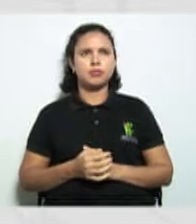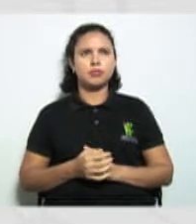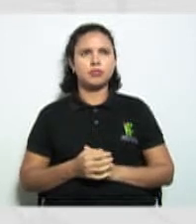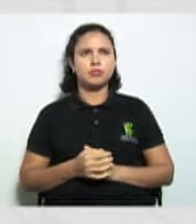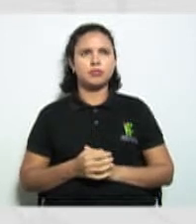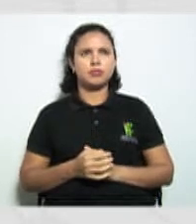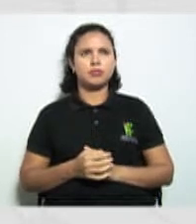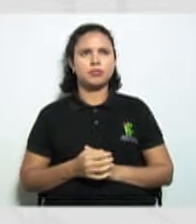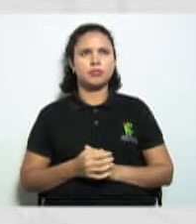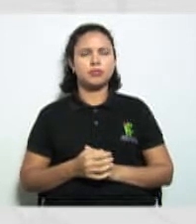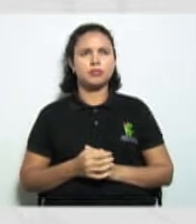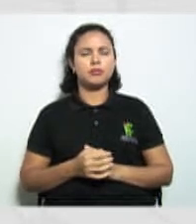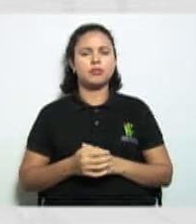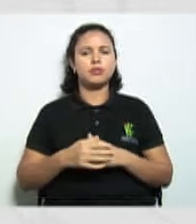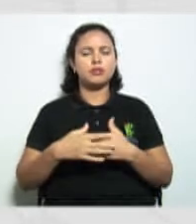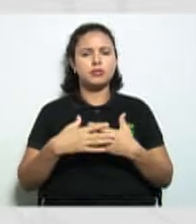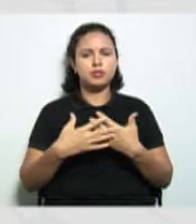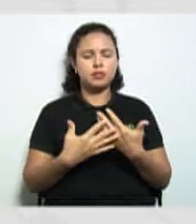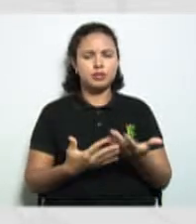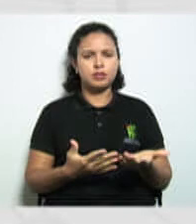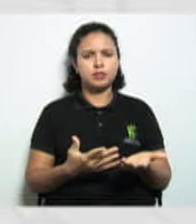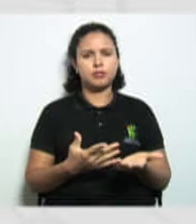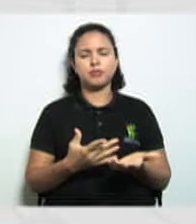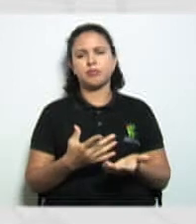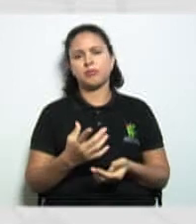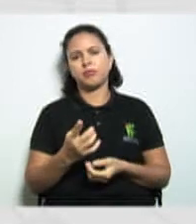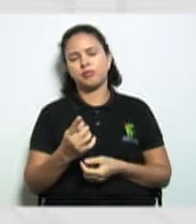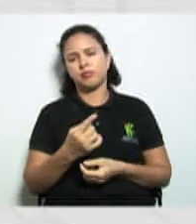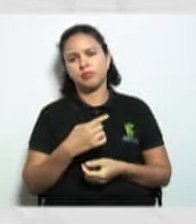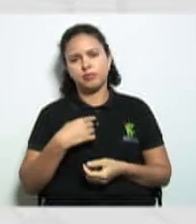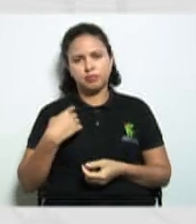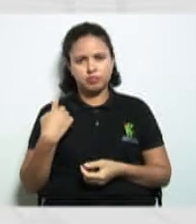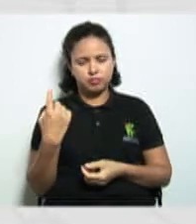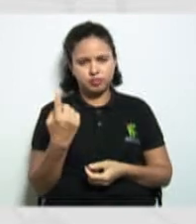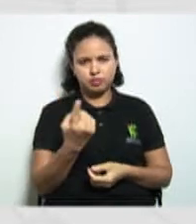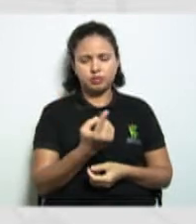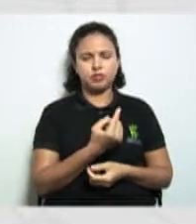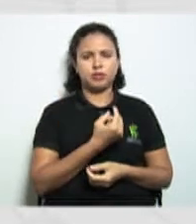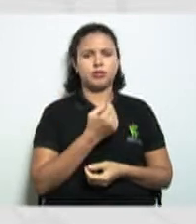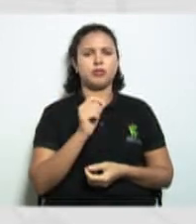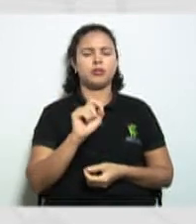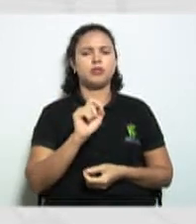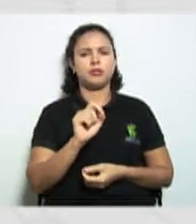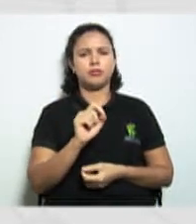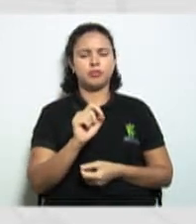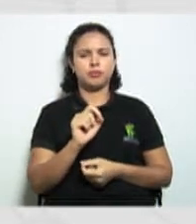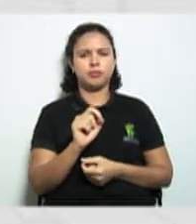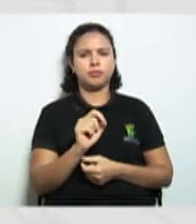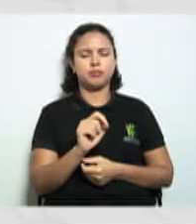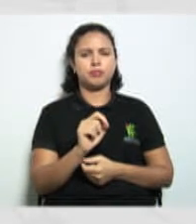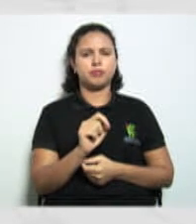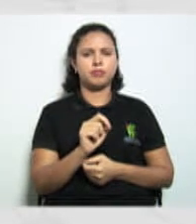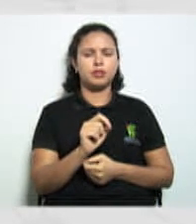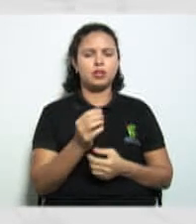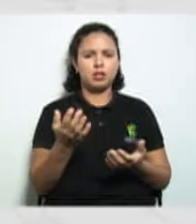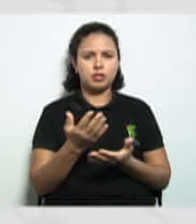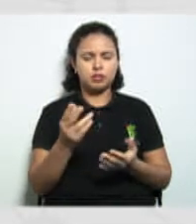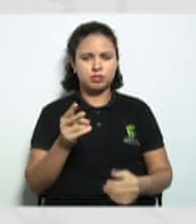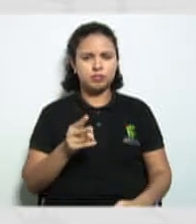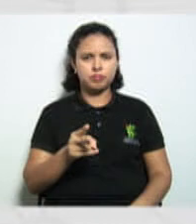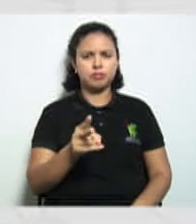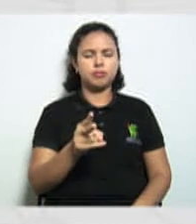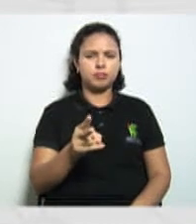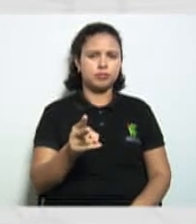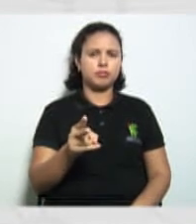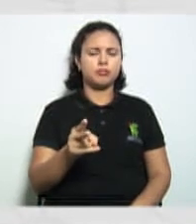muito rabiscado, né, professora? Muito... Riscamos muito. Bastante. E aí a gente vai agora,